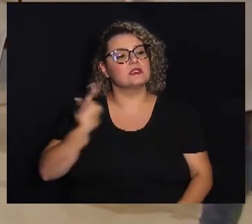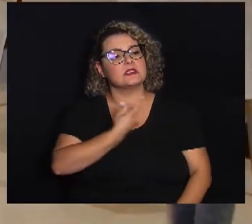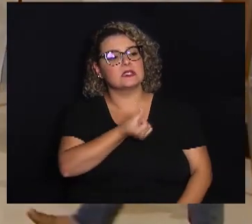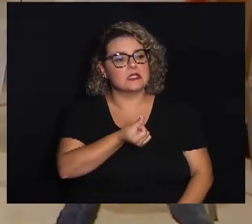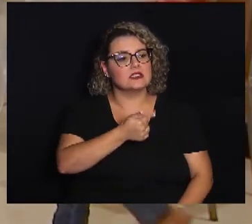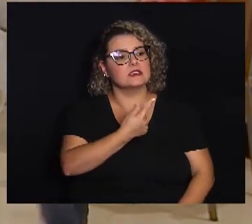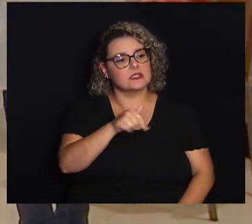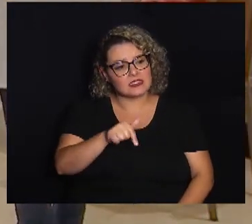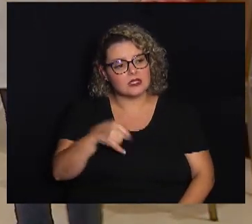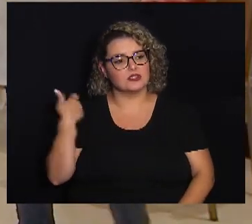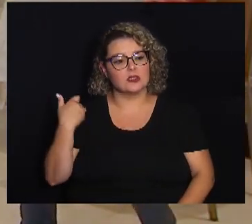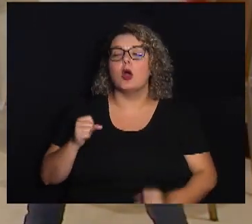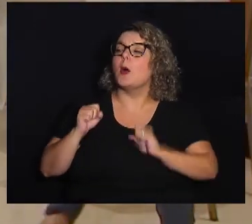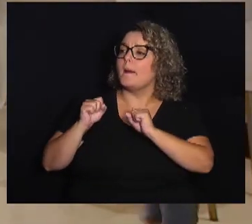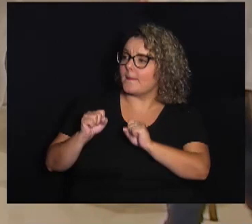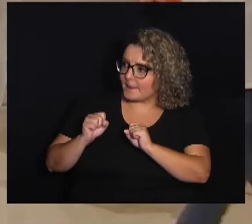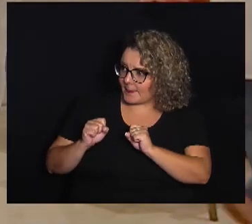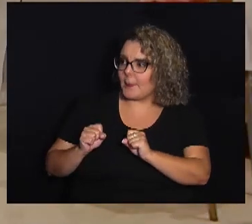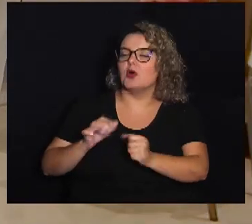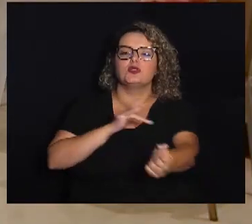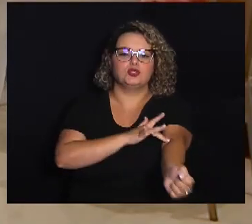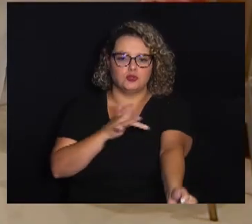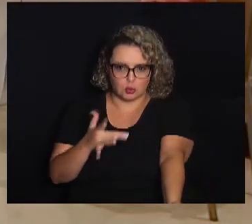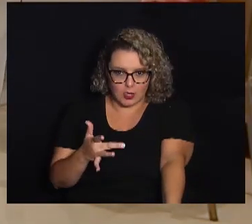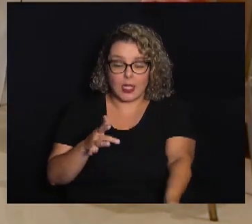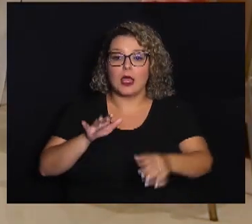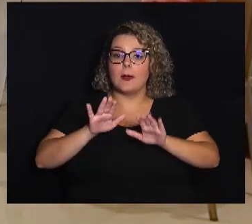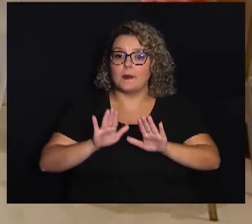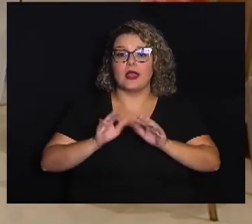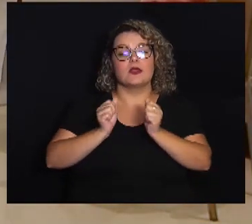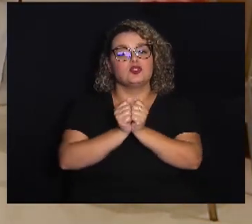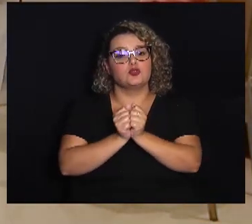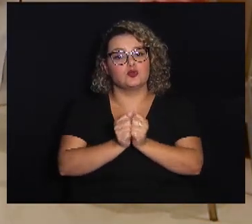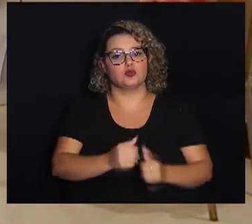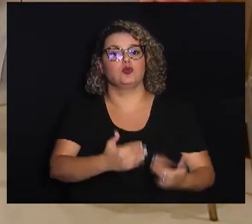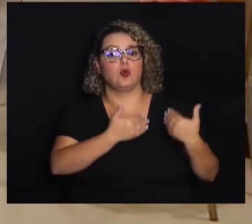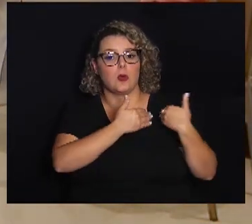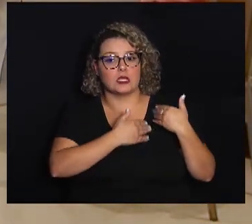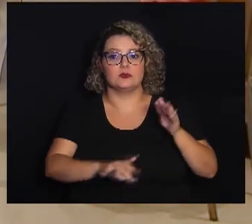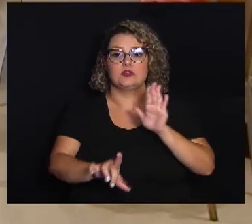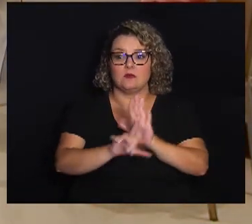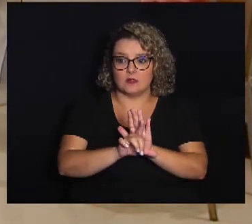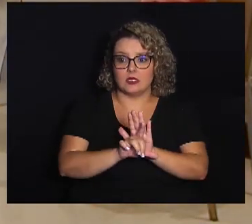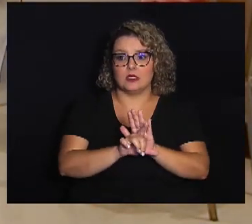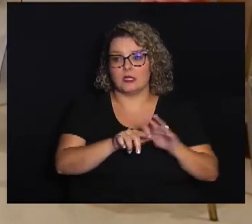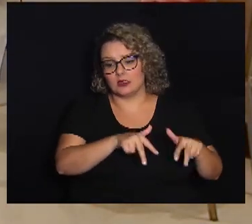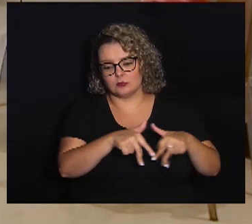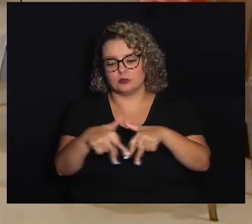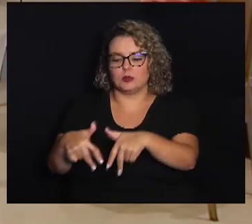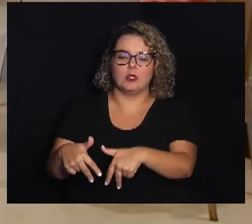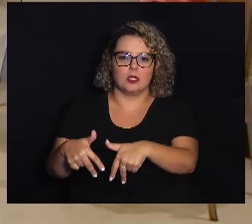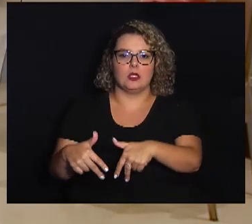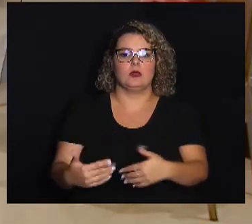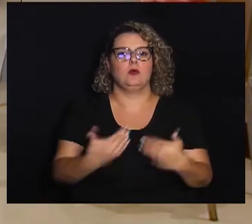Os menores de idade, 16 a 17 anos, podem doar sangue, desde que estejam acompanhados do responsável legal, que daí o responsável